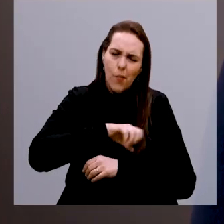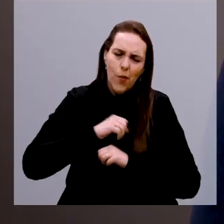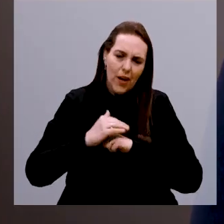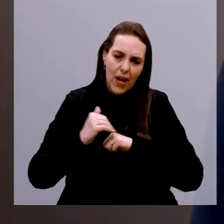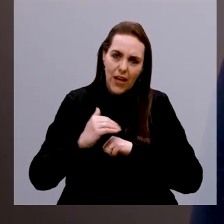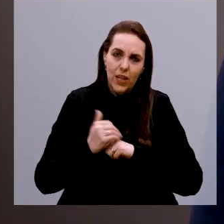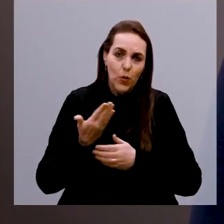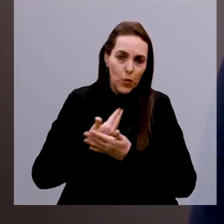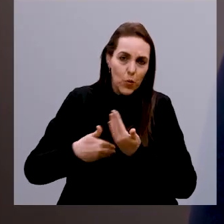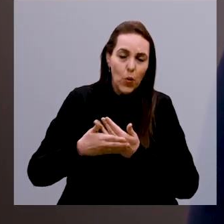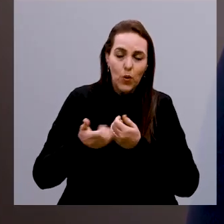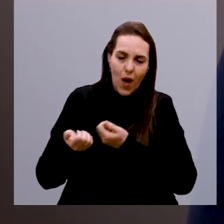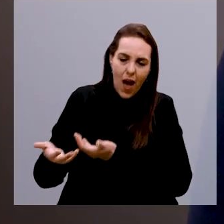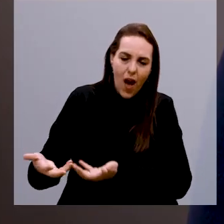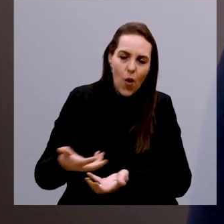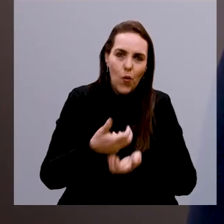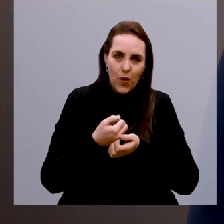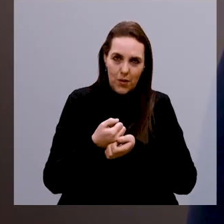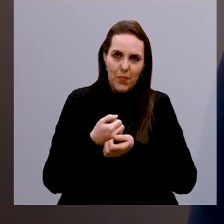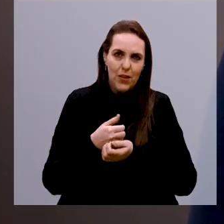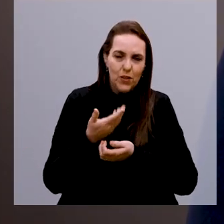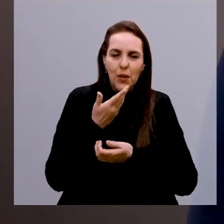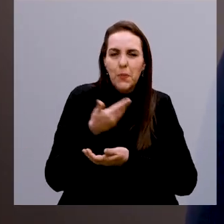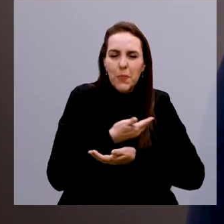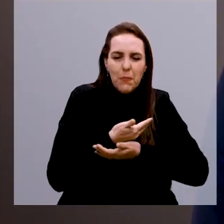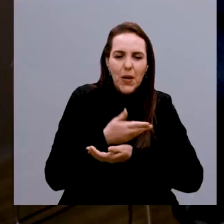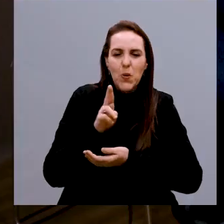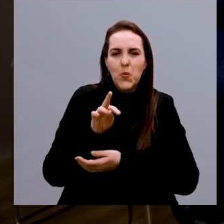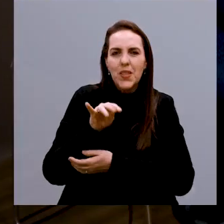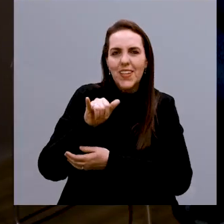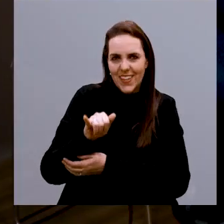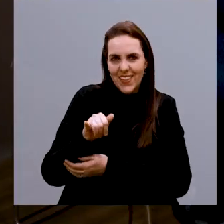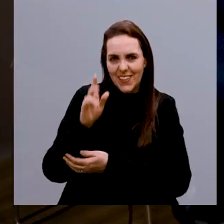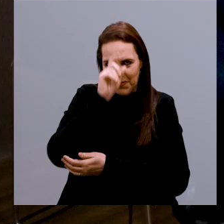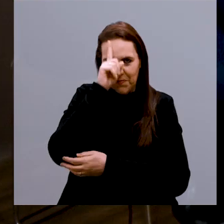carinho e todo o acolhimento possível para essas crianças da UTI NEL do Hospital Geral.